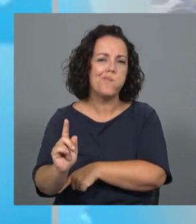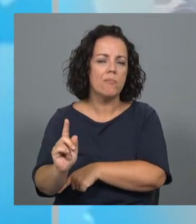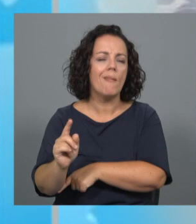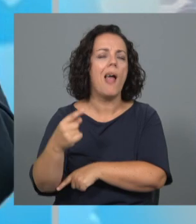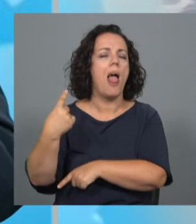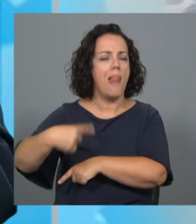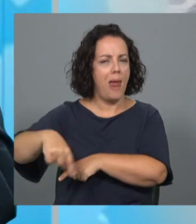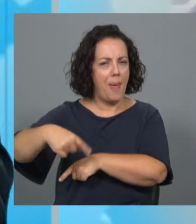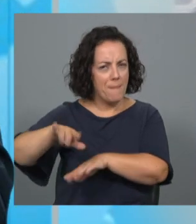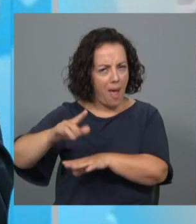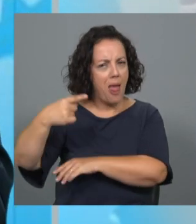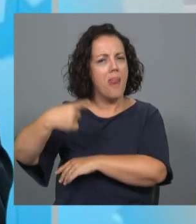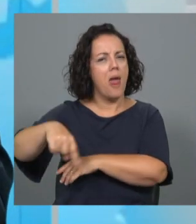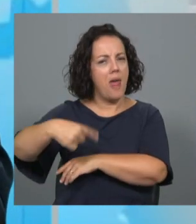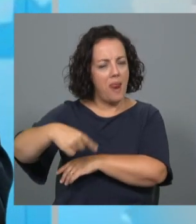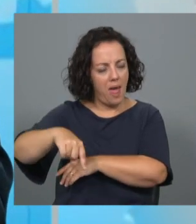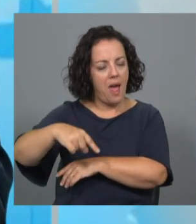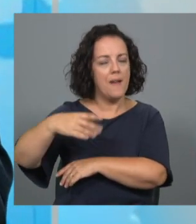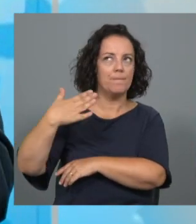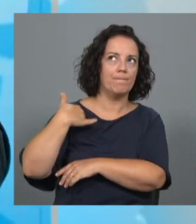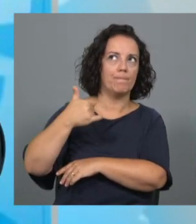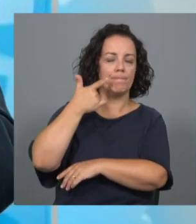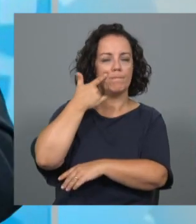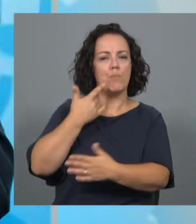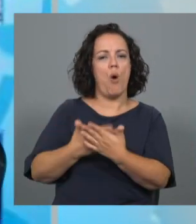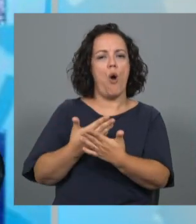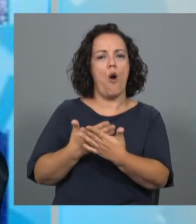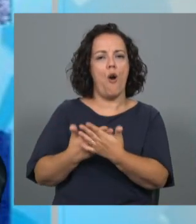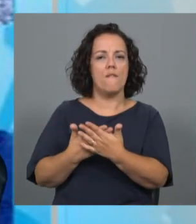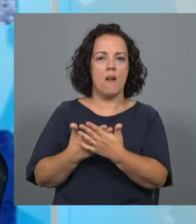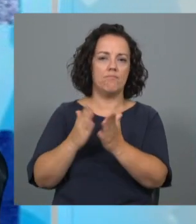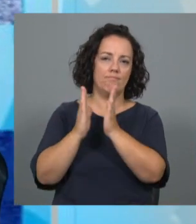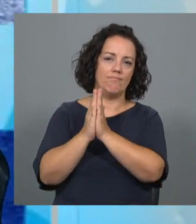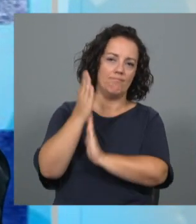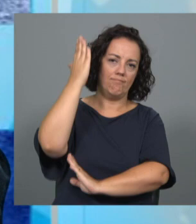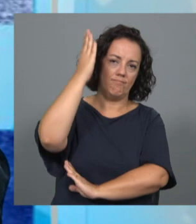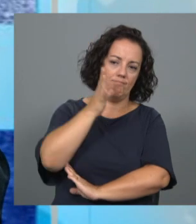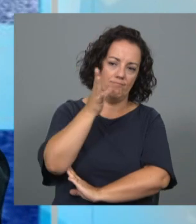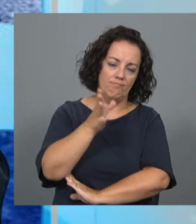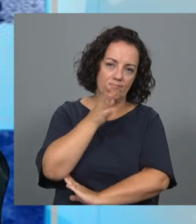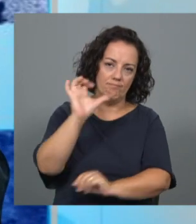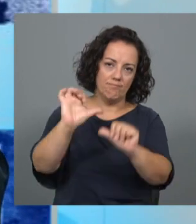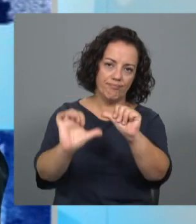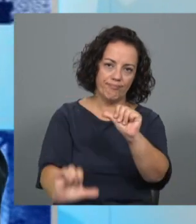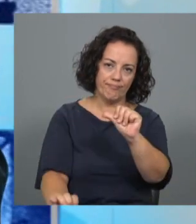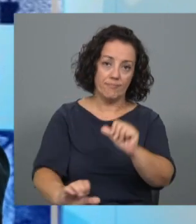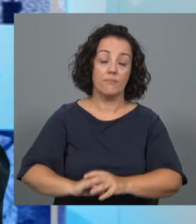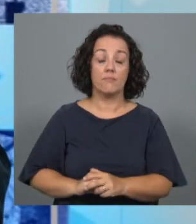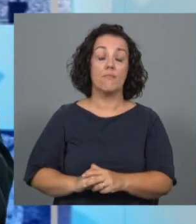chamados a testemunhar o Evangelho. E todos nós acho que temos conhecimento de pessoas